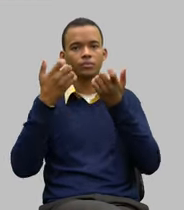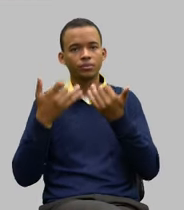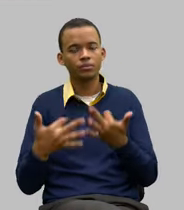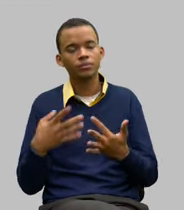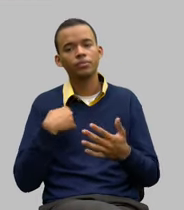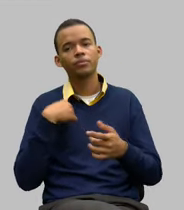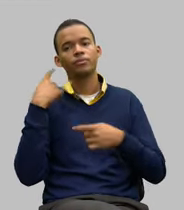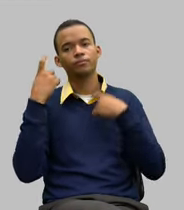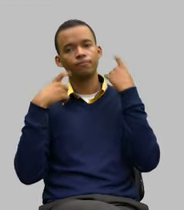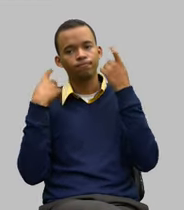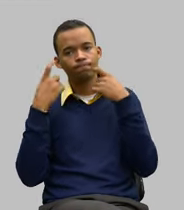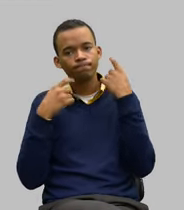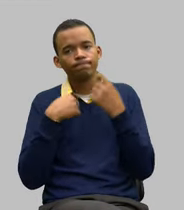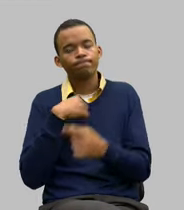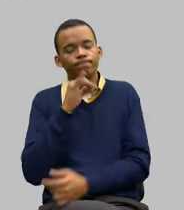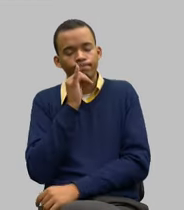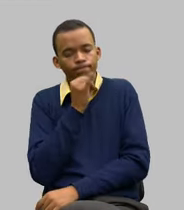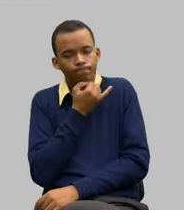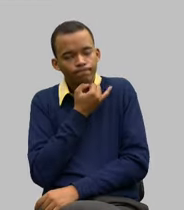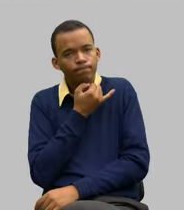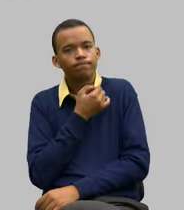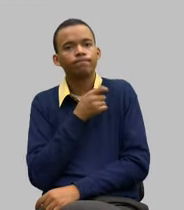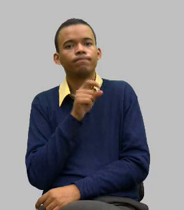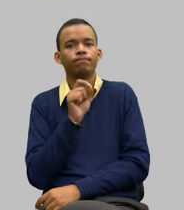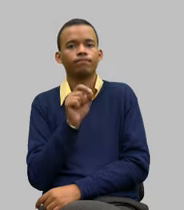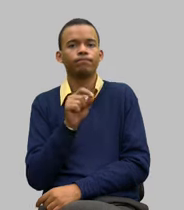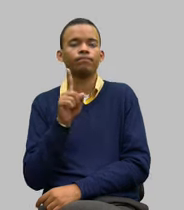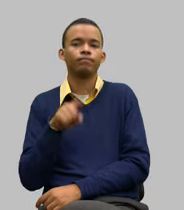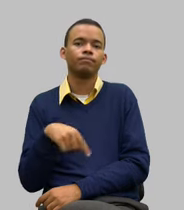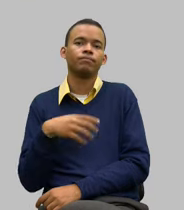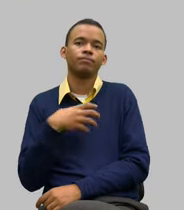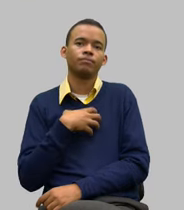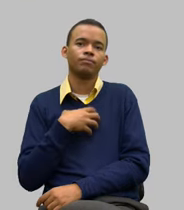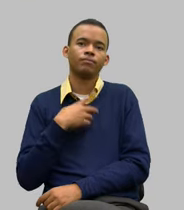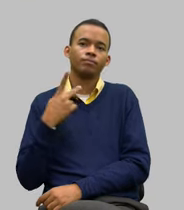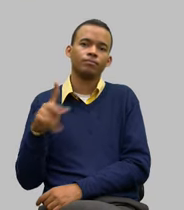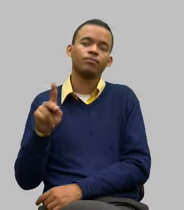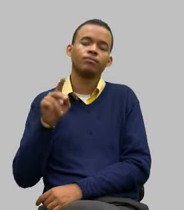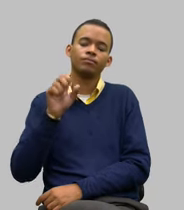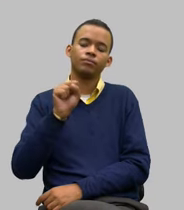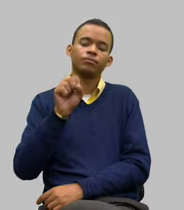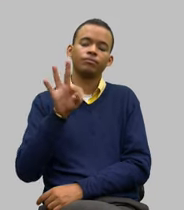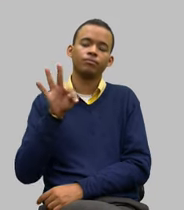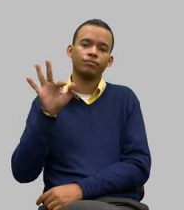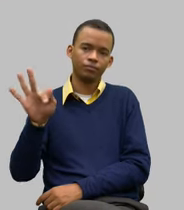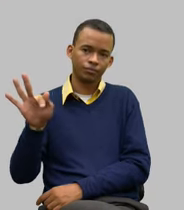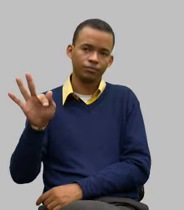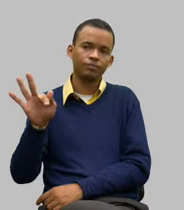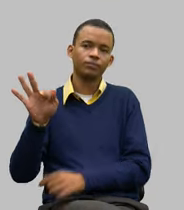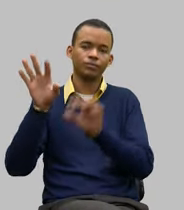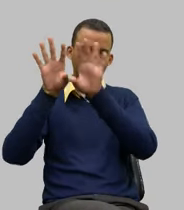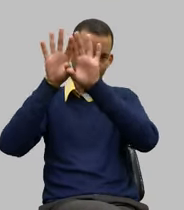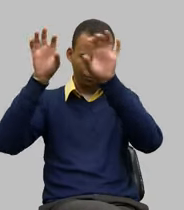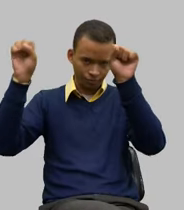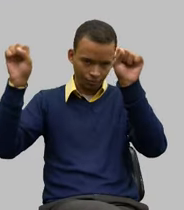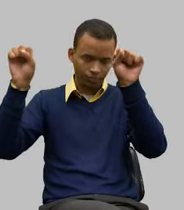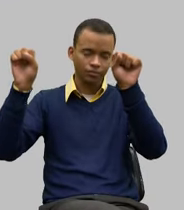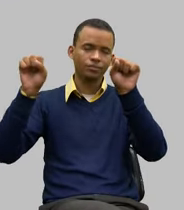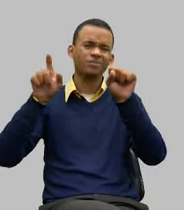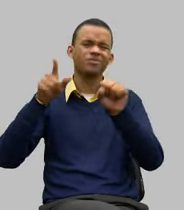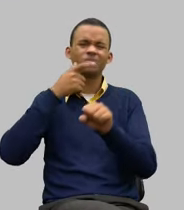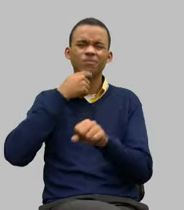preocupação a minha tristeza com essa atitude do Supremo Tribunal Federal do ministro dias